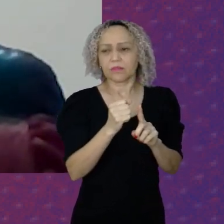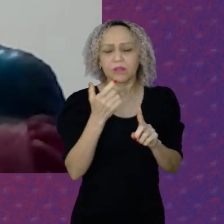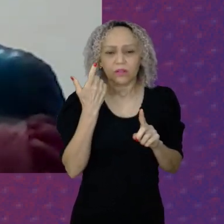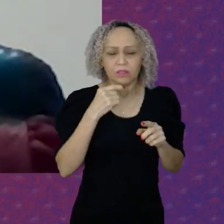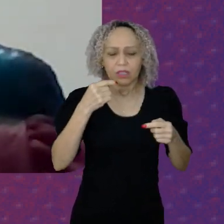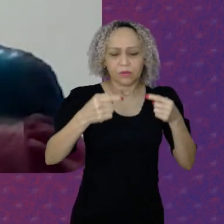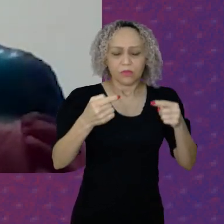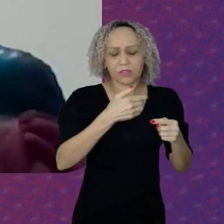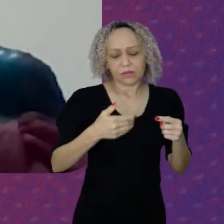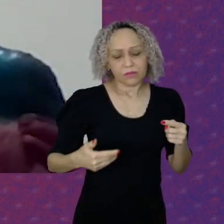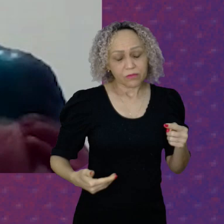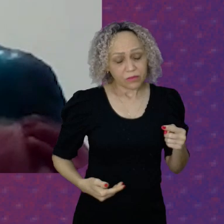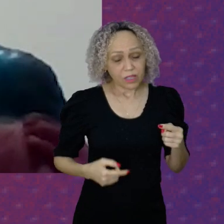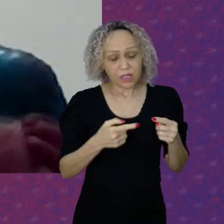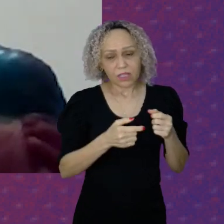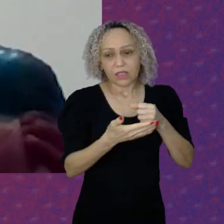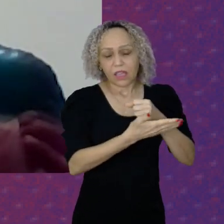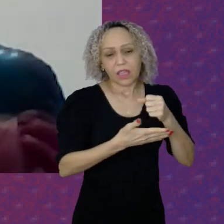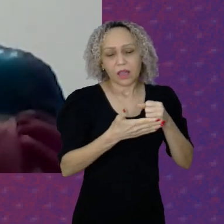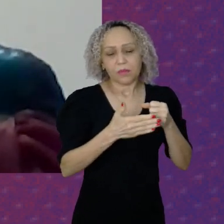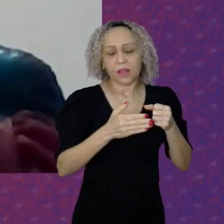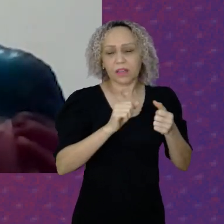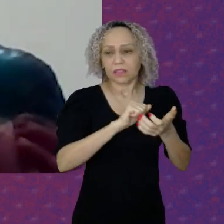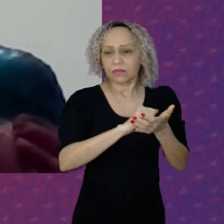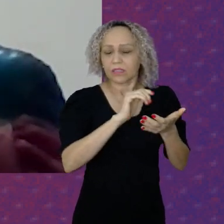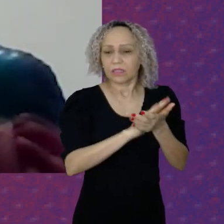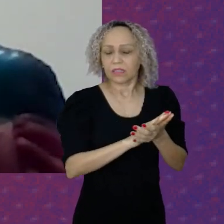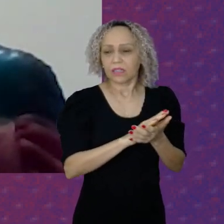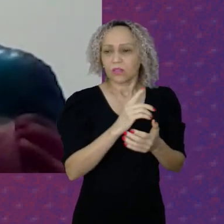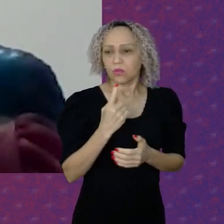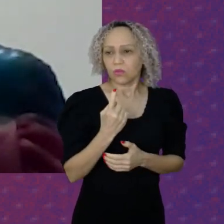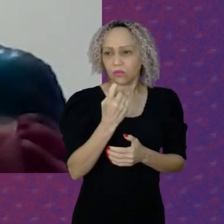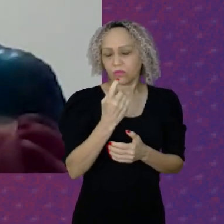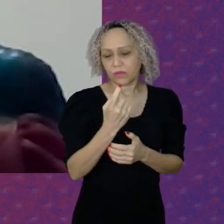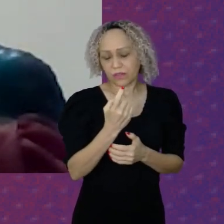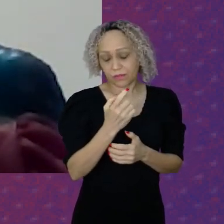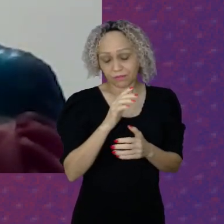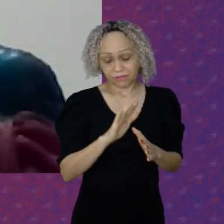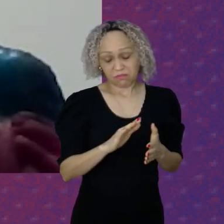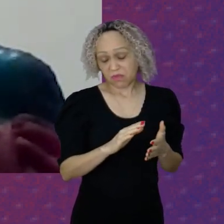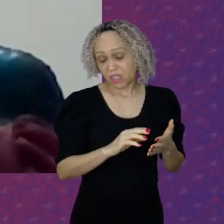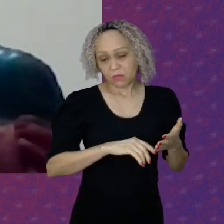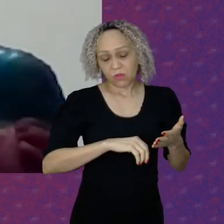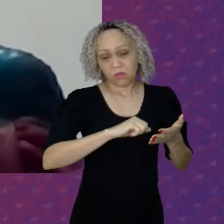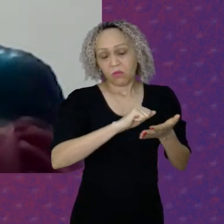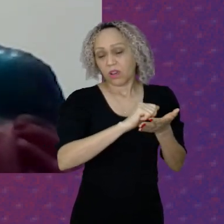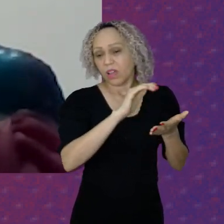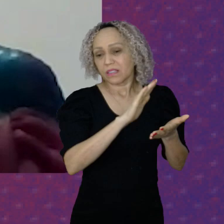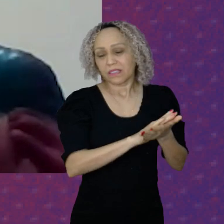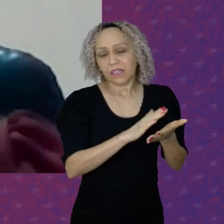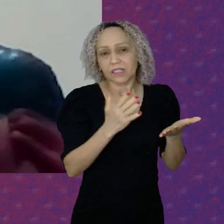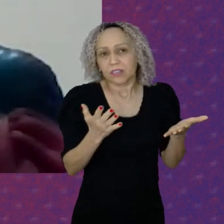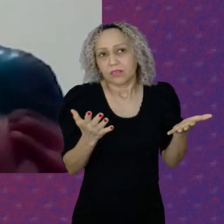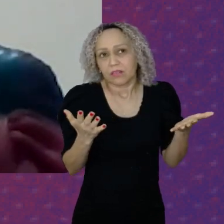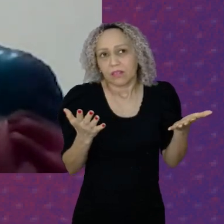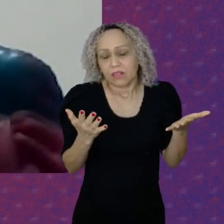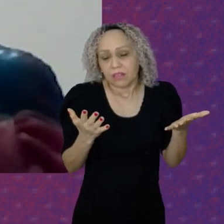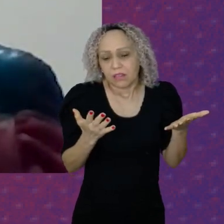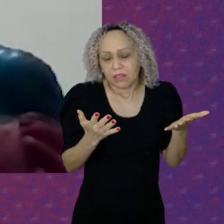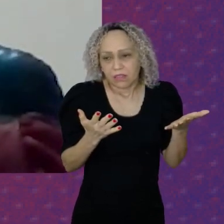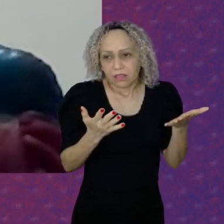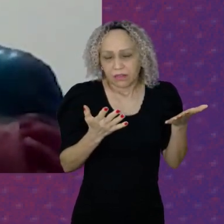base do cadastro único, mesmo ele sendo um cadastro que é autodeclaratório, mas é